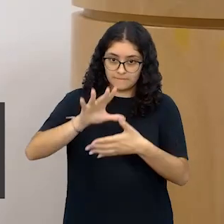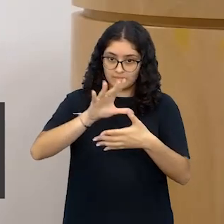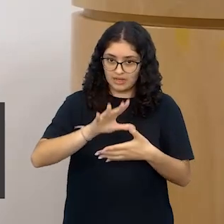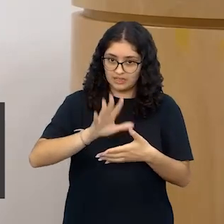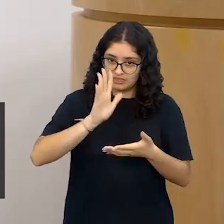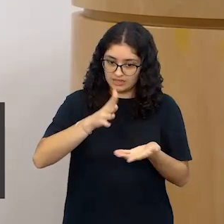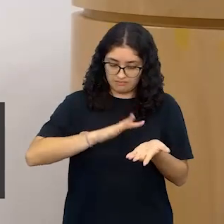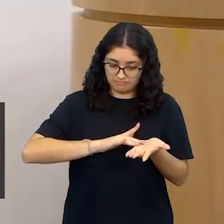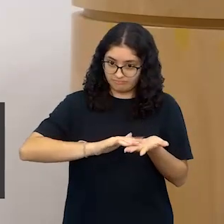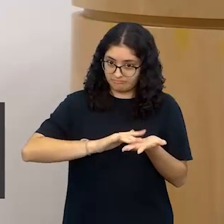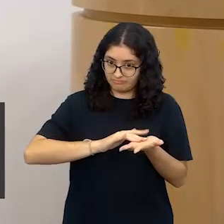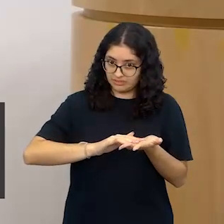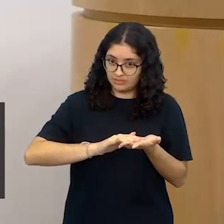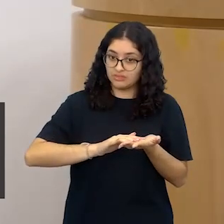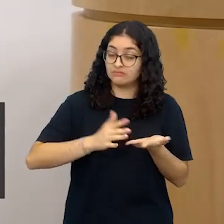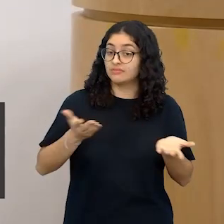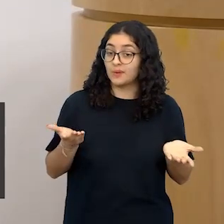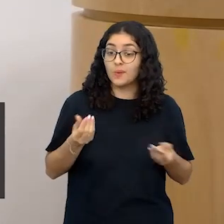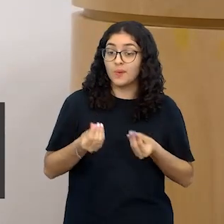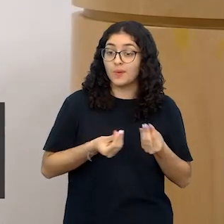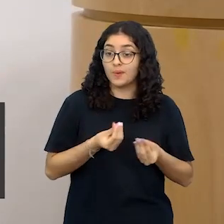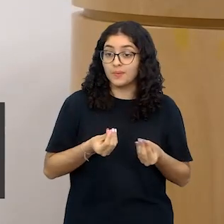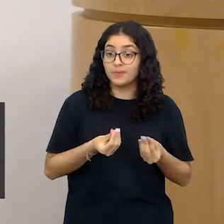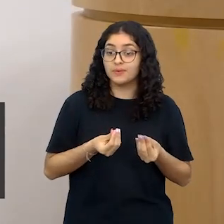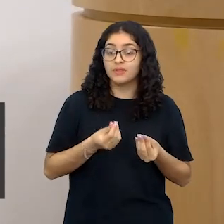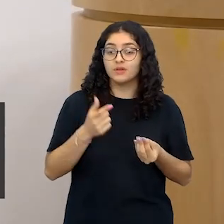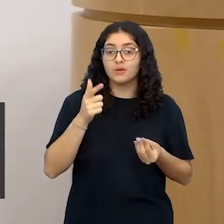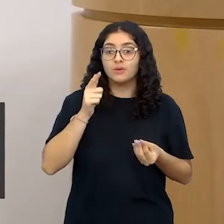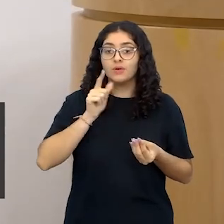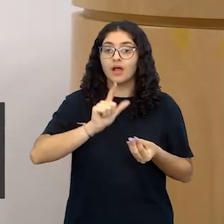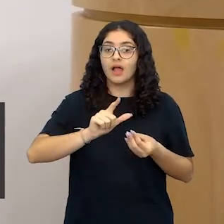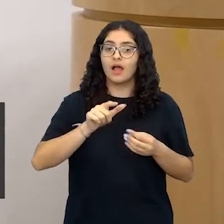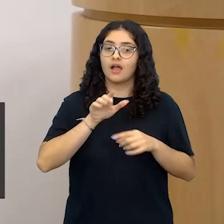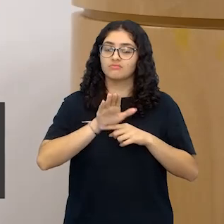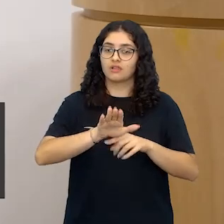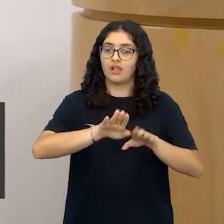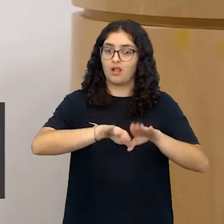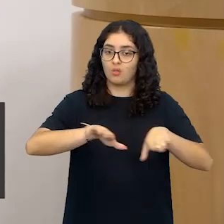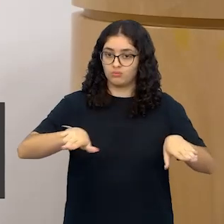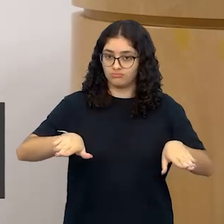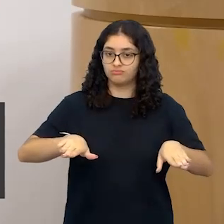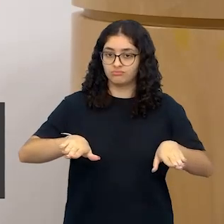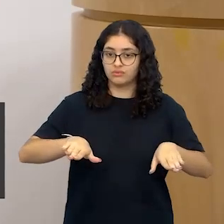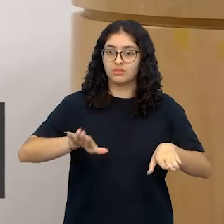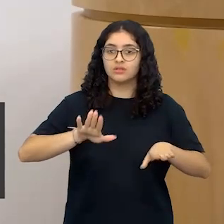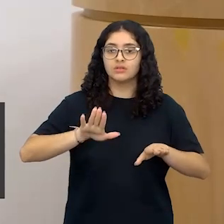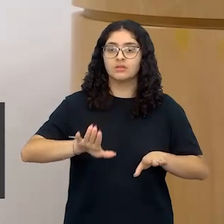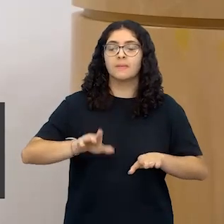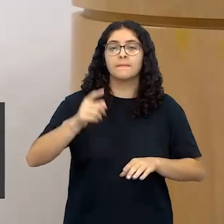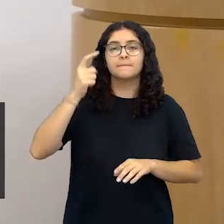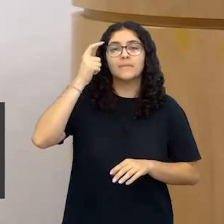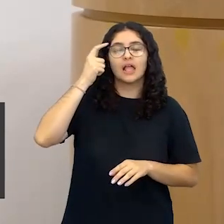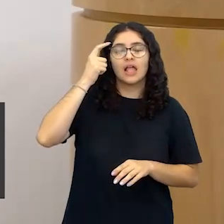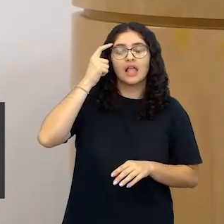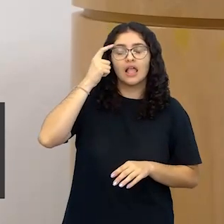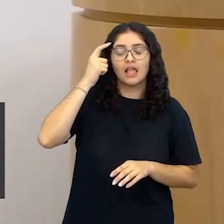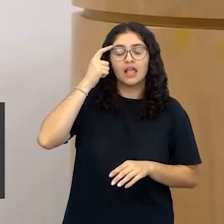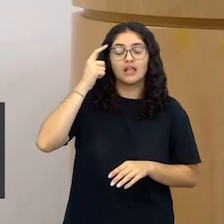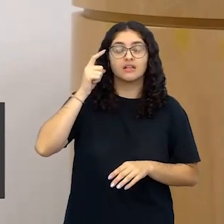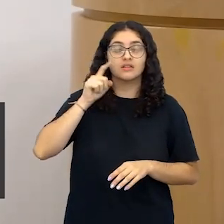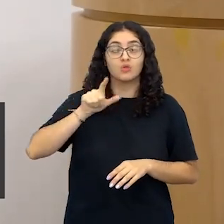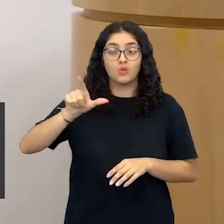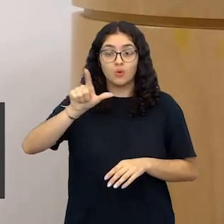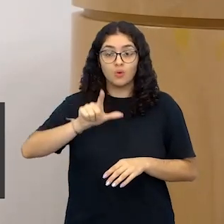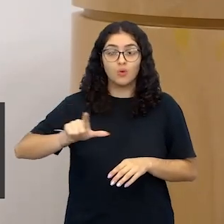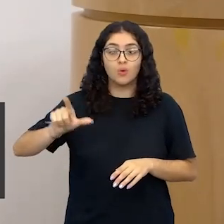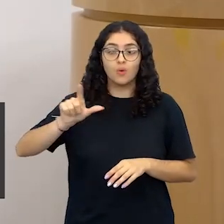tátil, então já consegue aí auxiliar alguns estudantes. Então, esse pensamento, essa lógica de que um